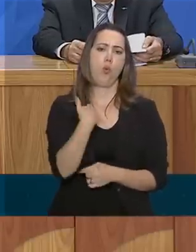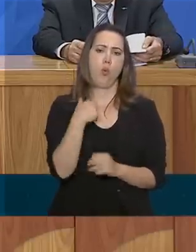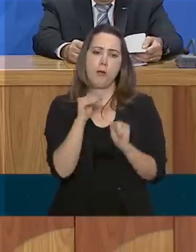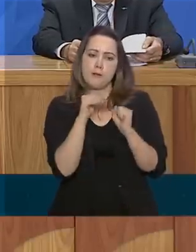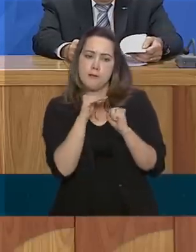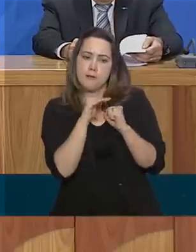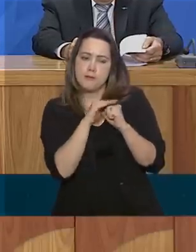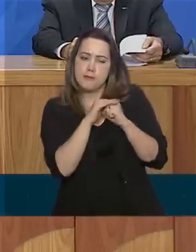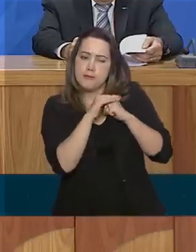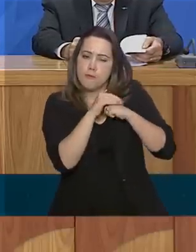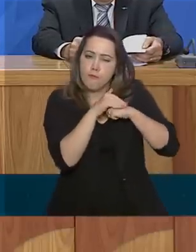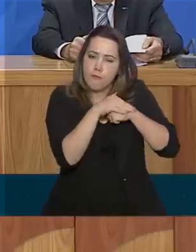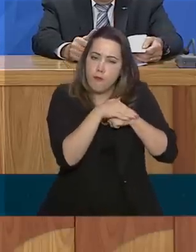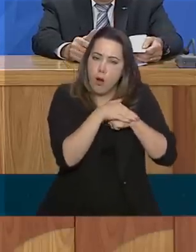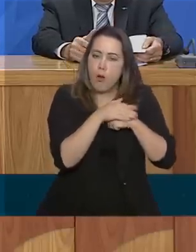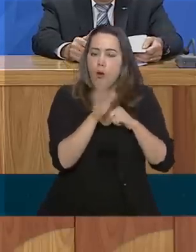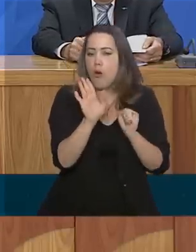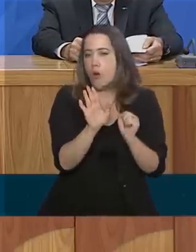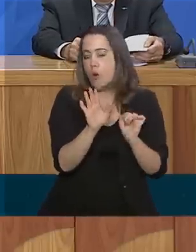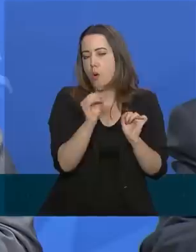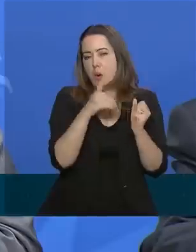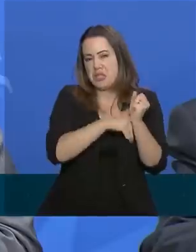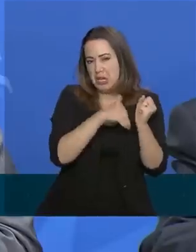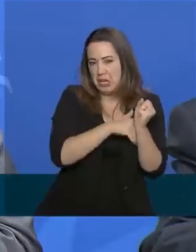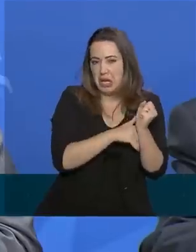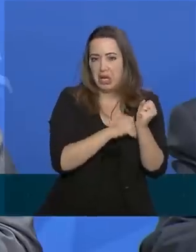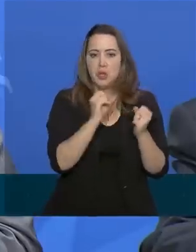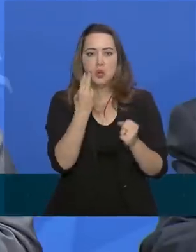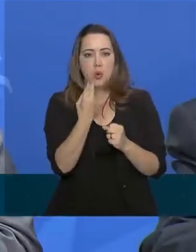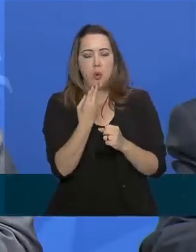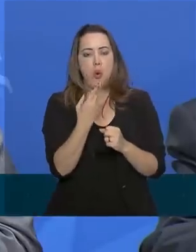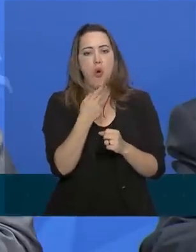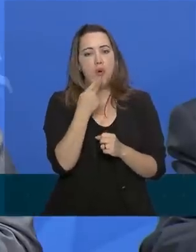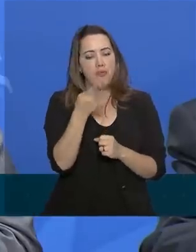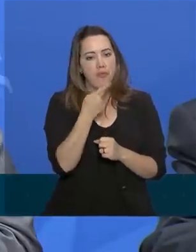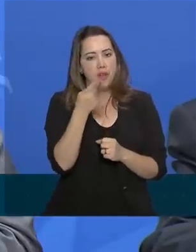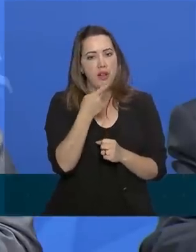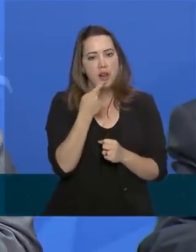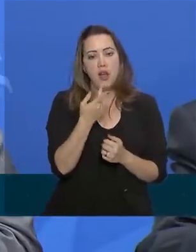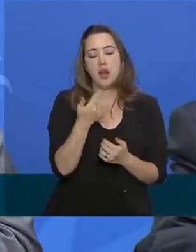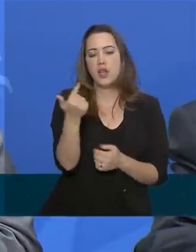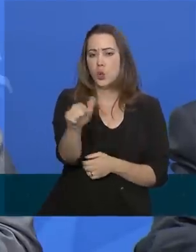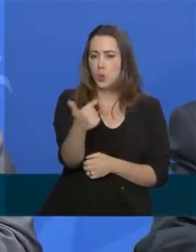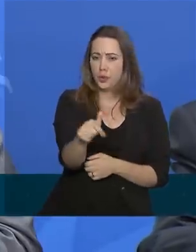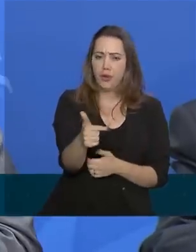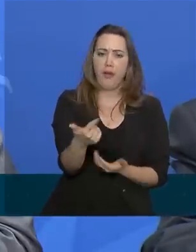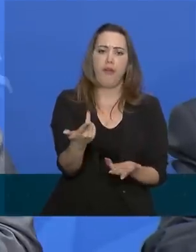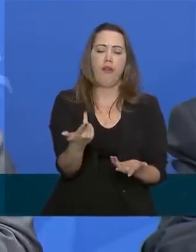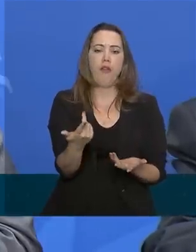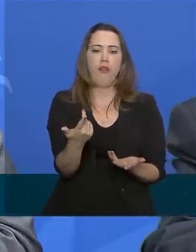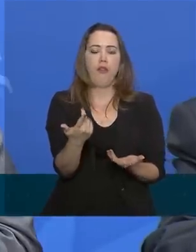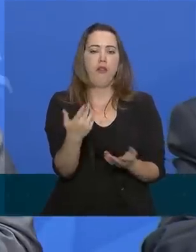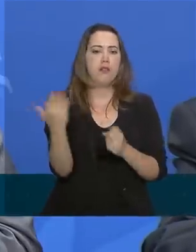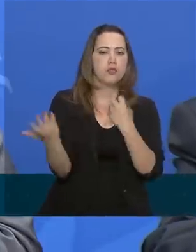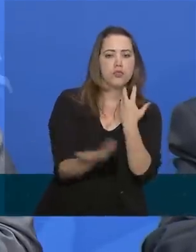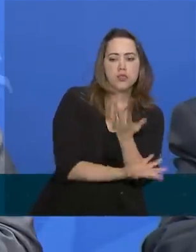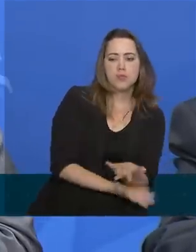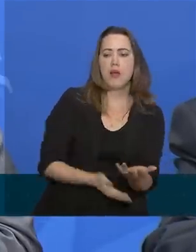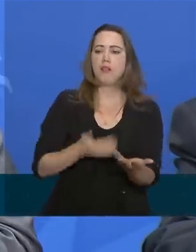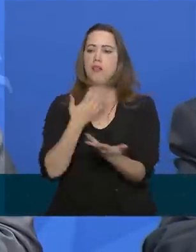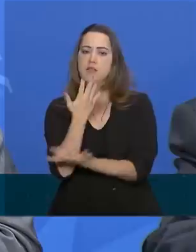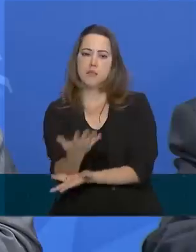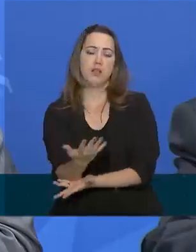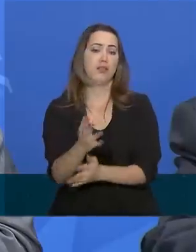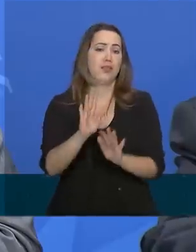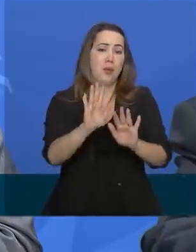informação ou negar uma realidade a realidade é essa do desmatamento da amazônia que vem aumentando